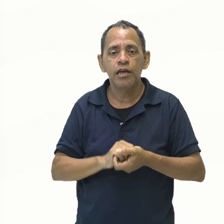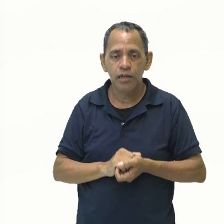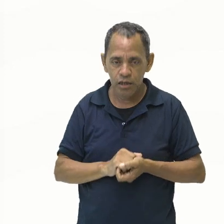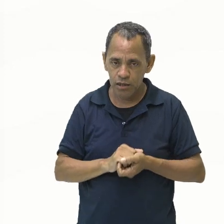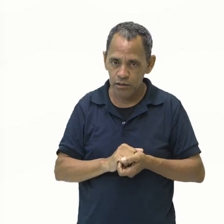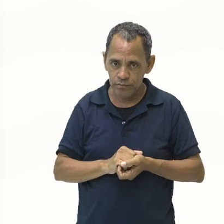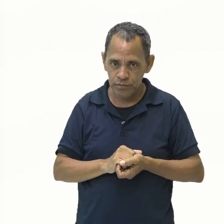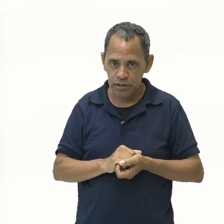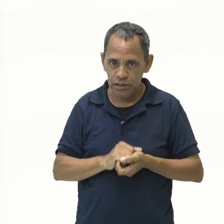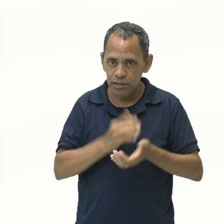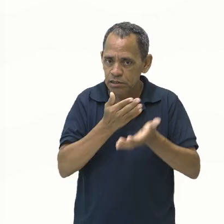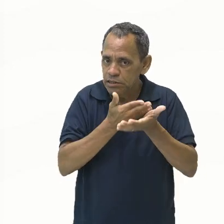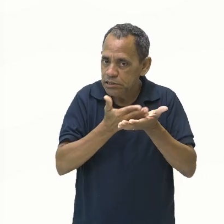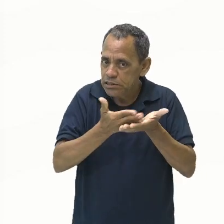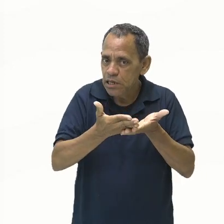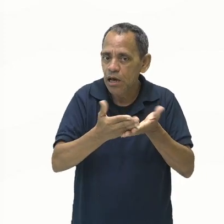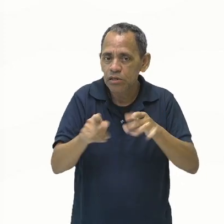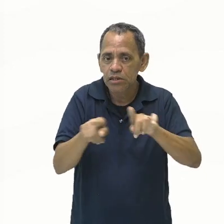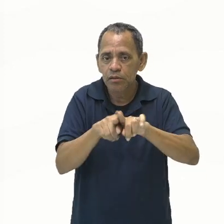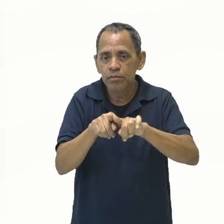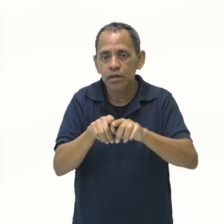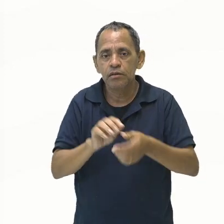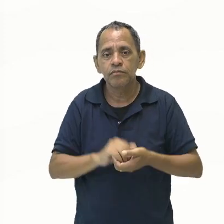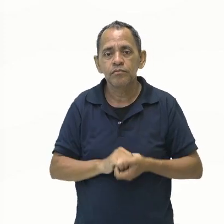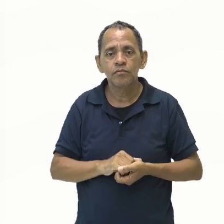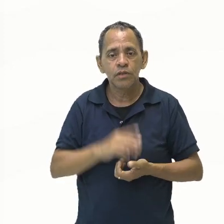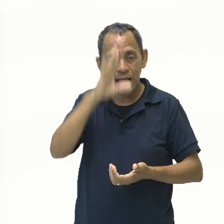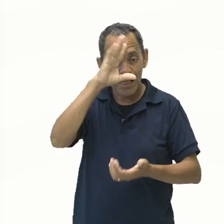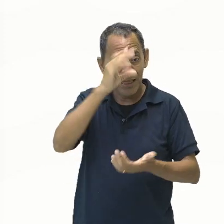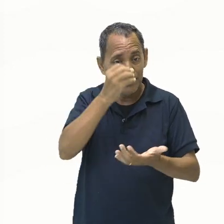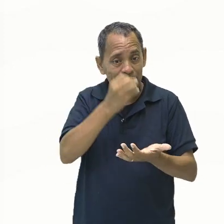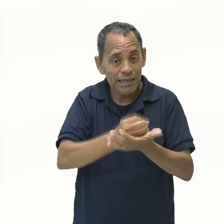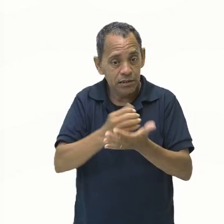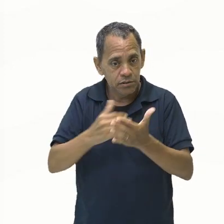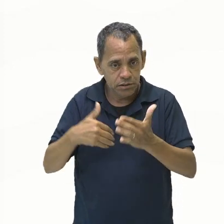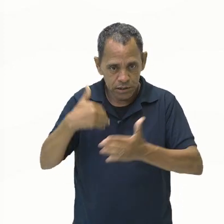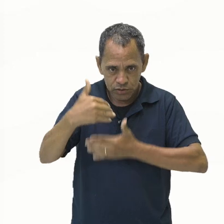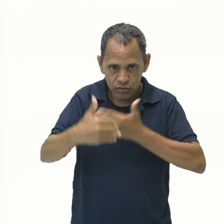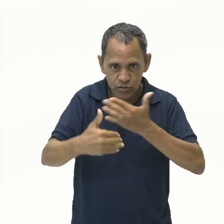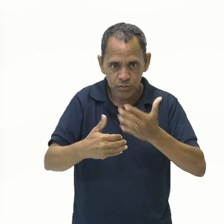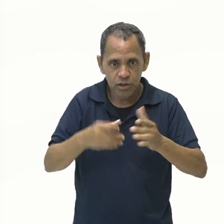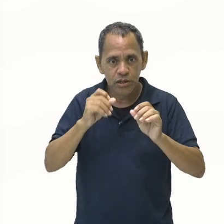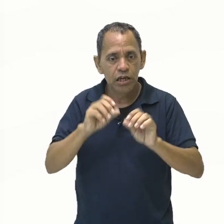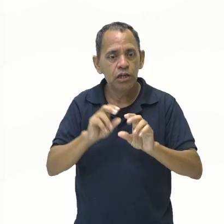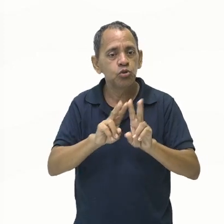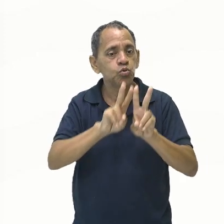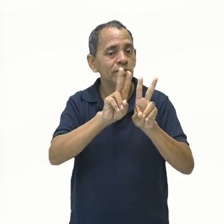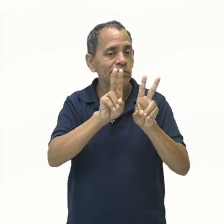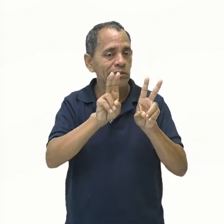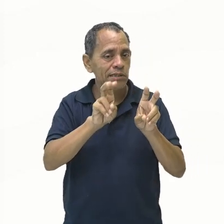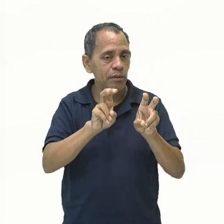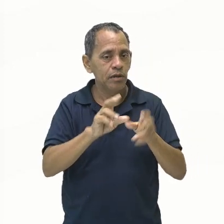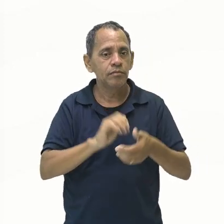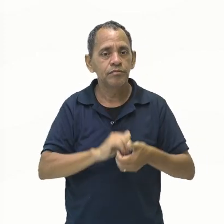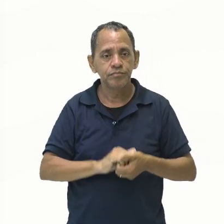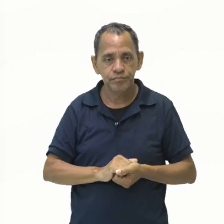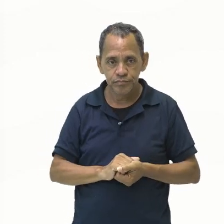então, não esqueçam, é o desenvolvimento do tema. O que é o tema,